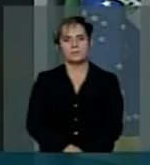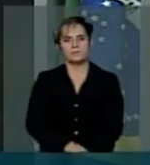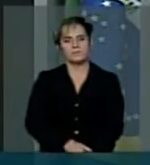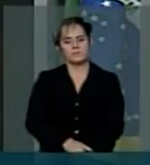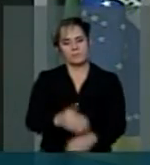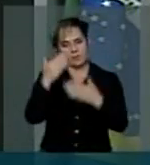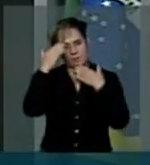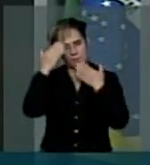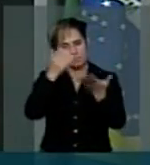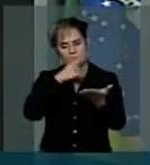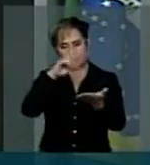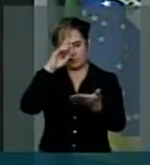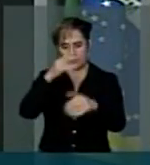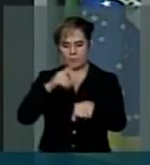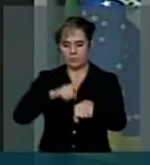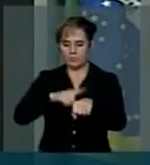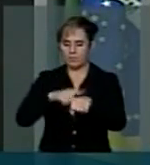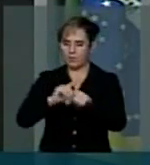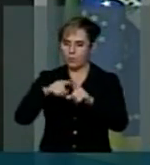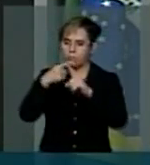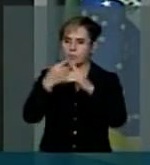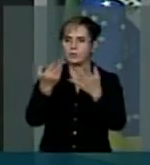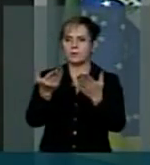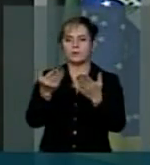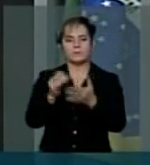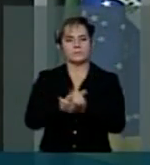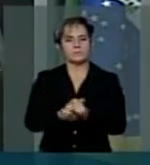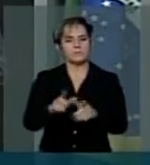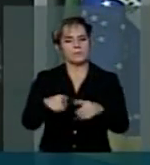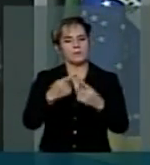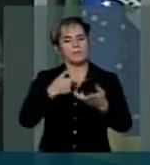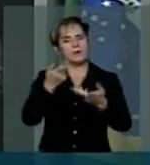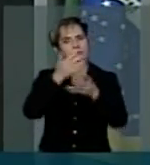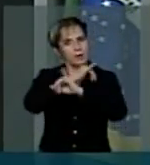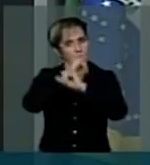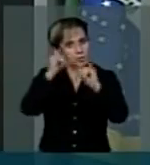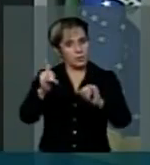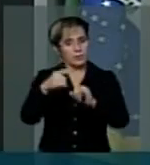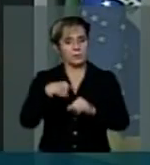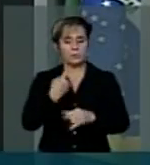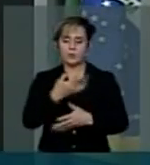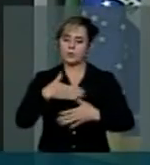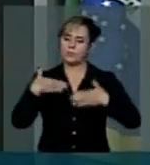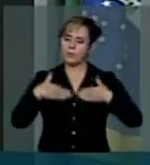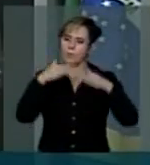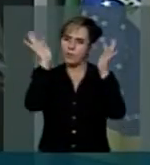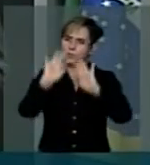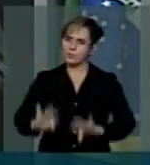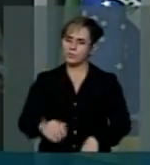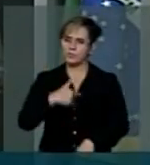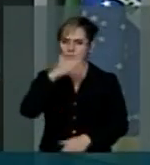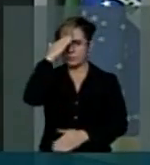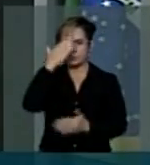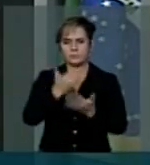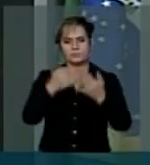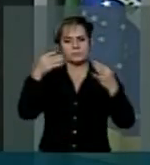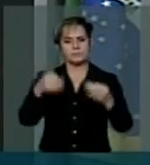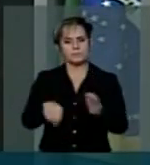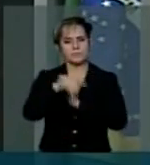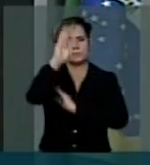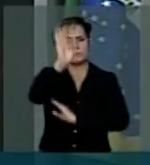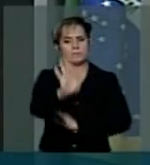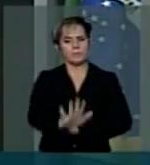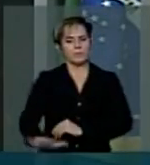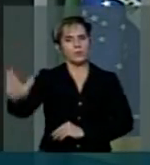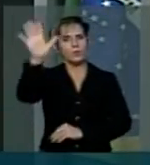Quero agradecer, Vossa Excelência, pela tolerância, mas quero registrar que eu estou muito feliz, tenho certeza absoluta que o